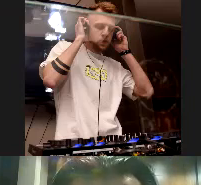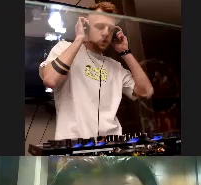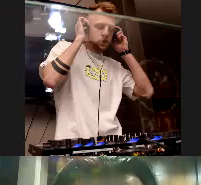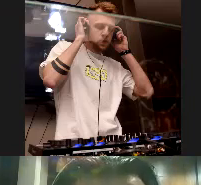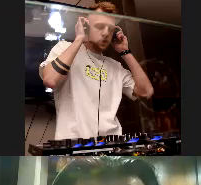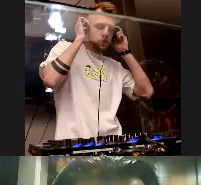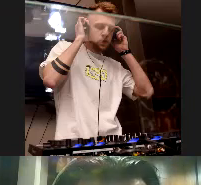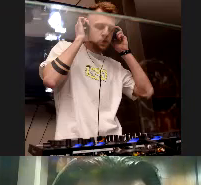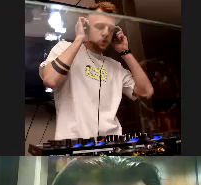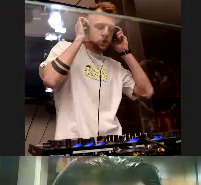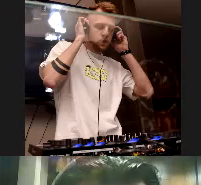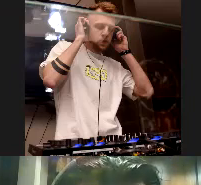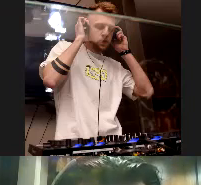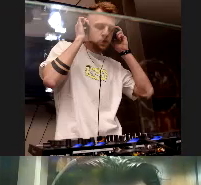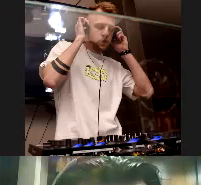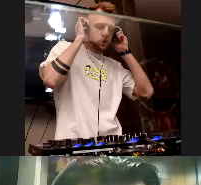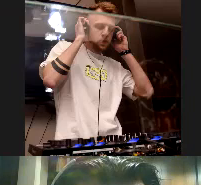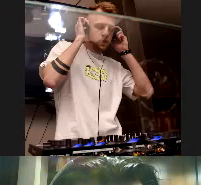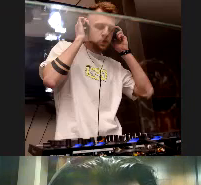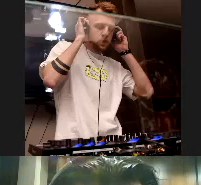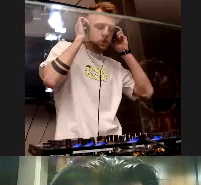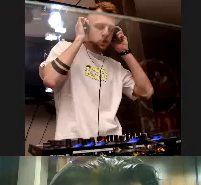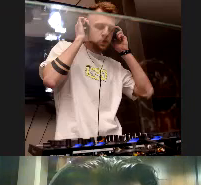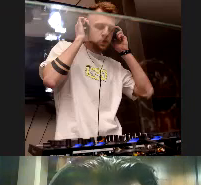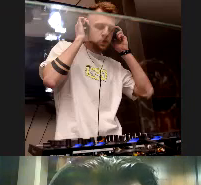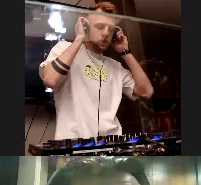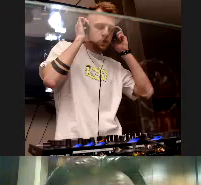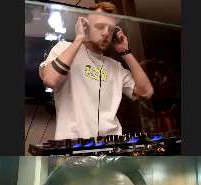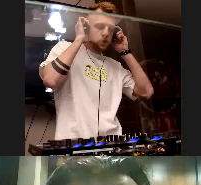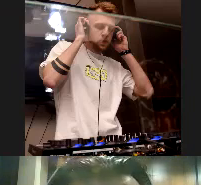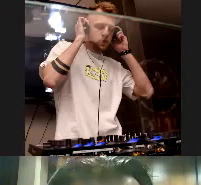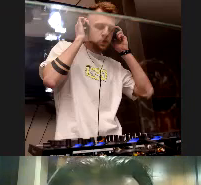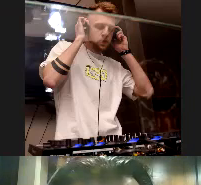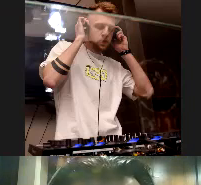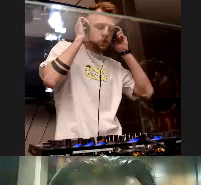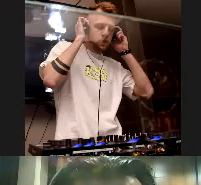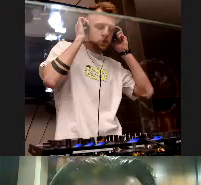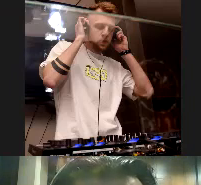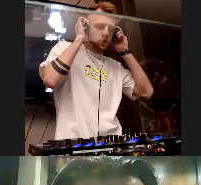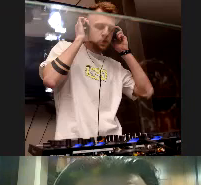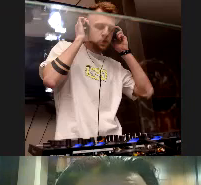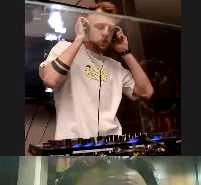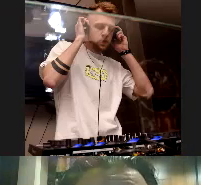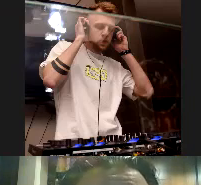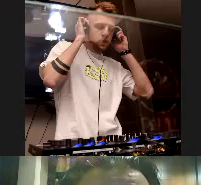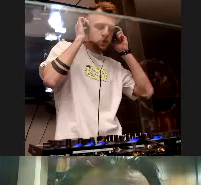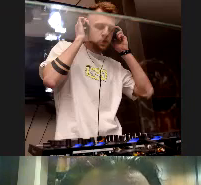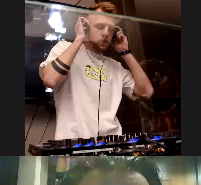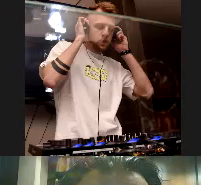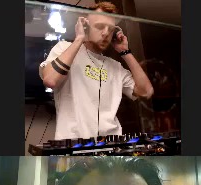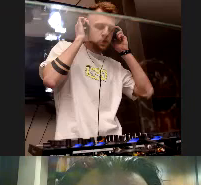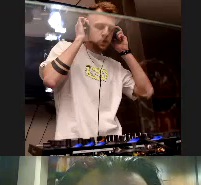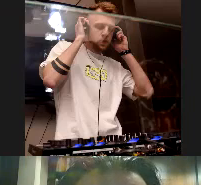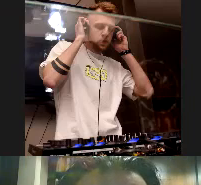Aqui nós vamos falar a última parte da introdução, antes de entrar em bacia, em ciclo, mas só para alguns usos